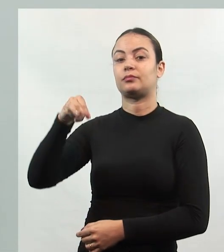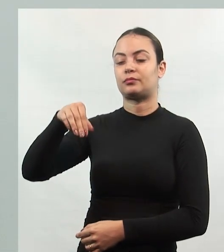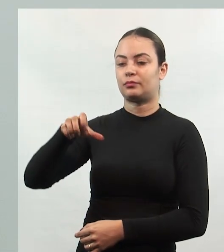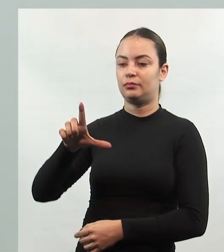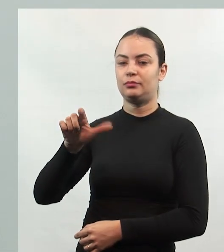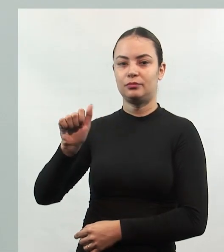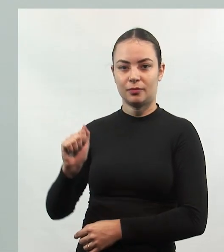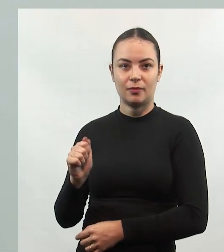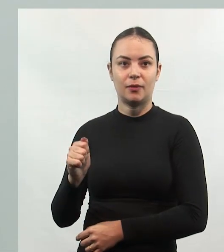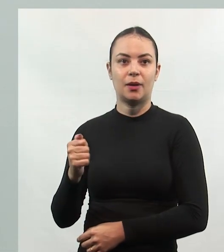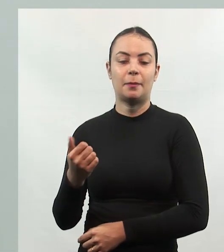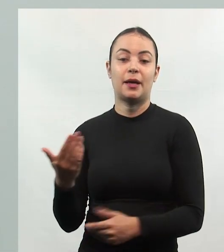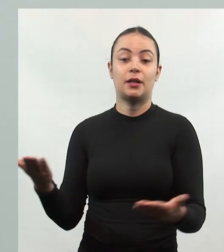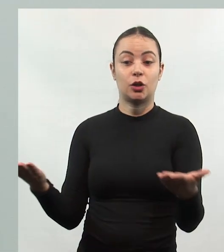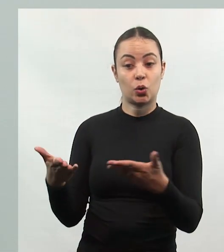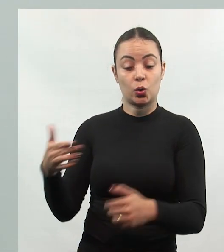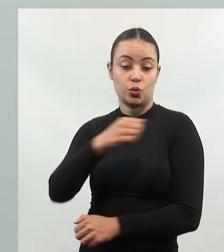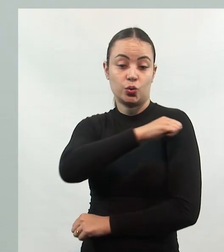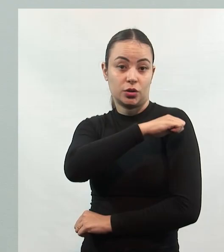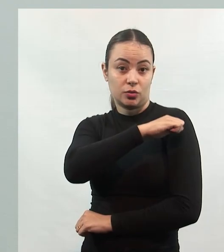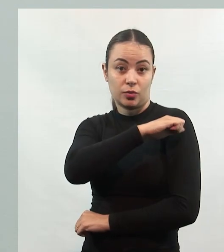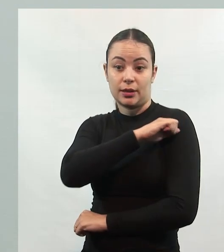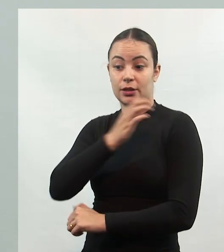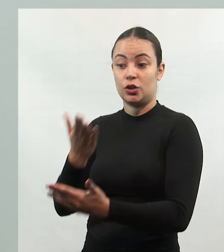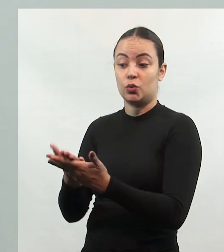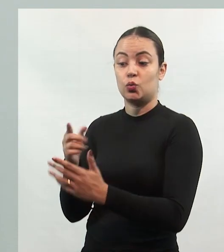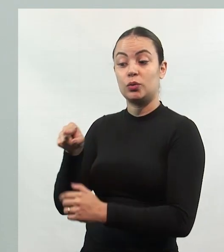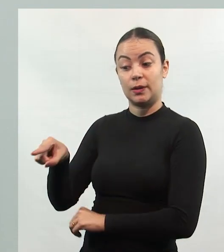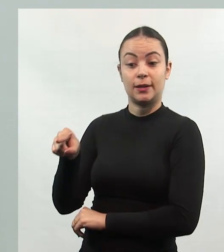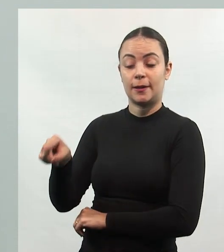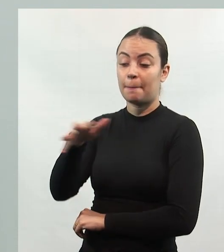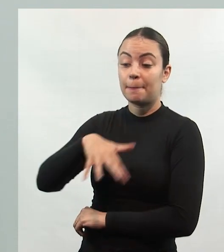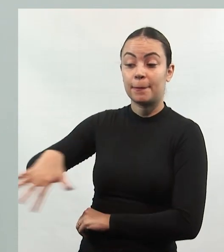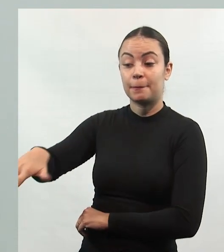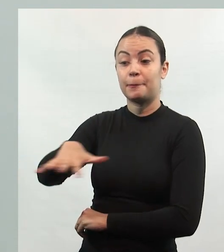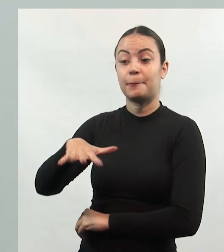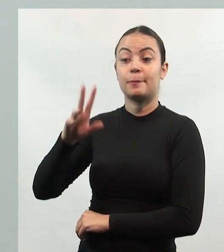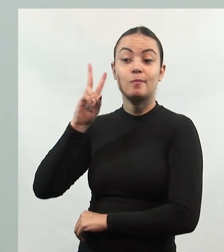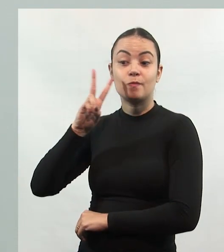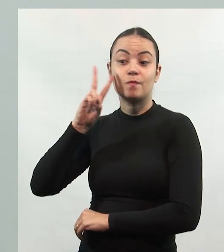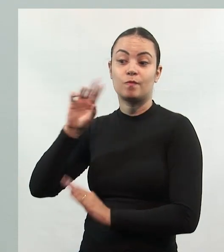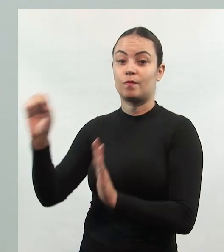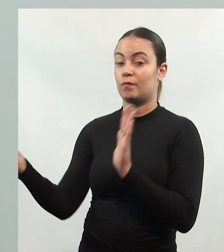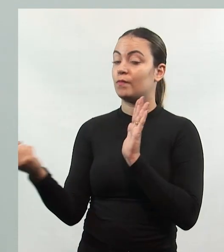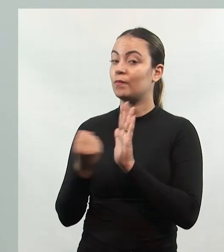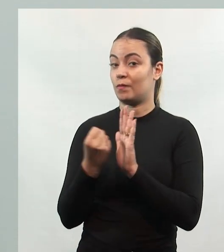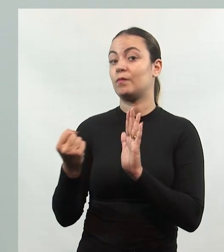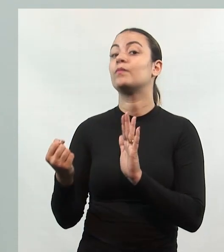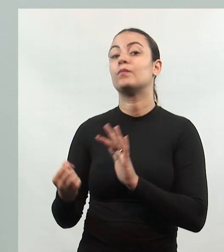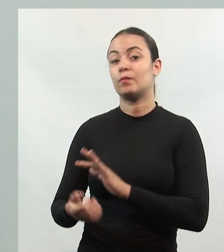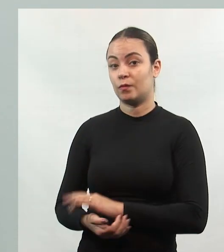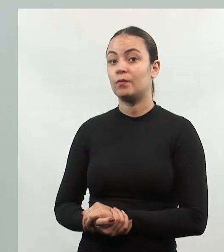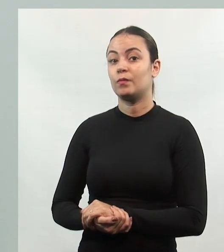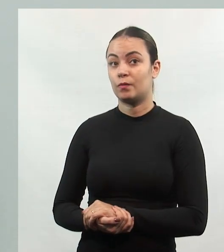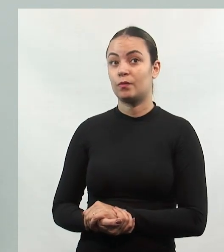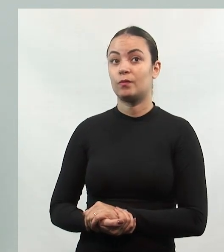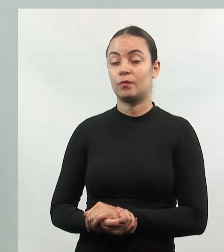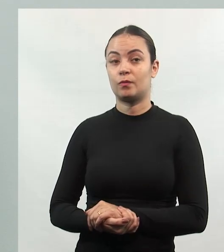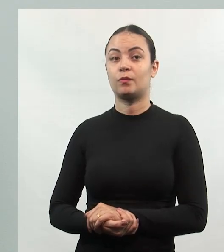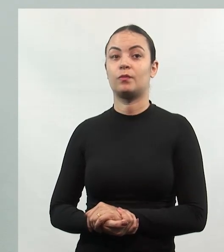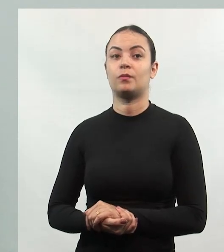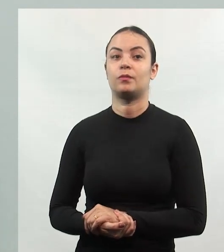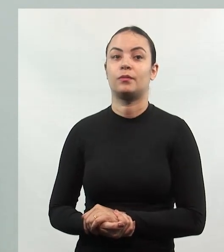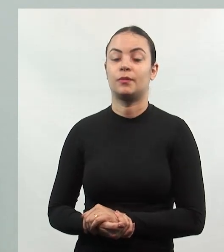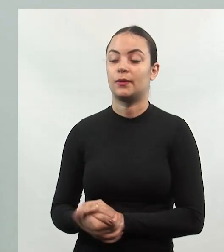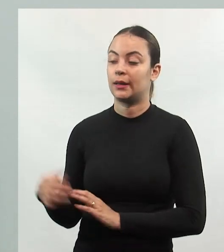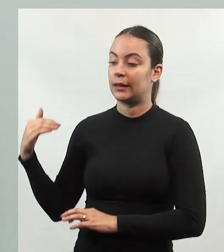que valorizem aquele espaço educacional, um espaço histórico. Nós passamos aí por um momento de violência às